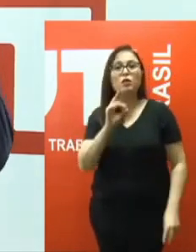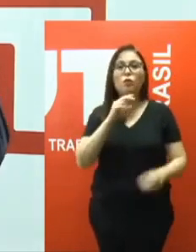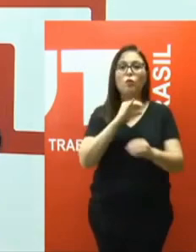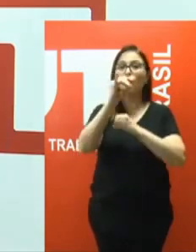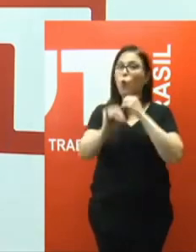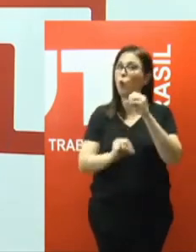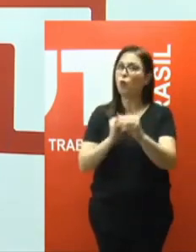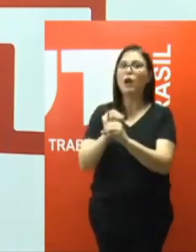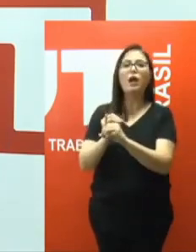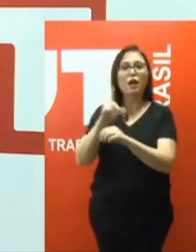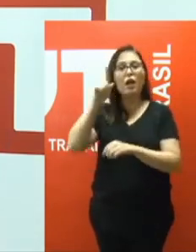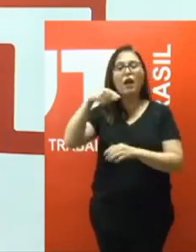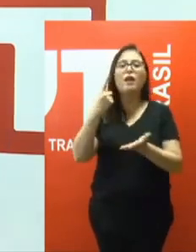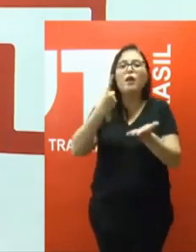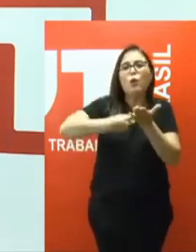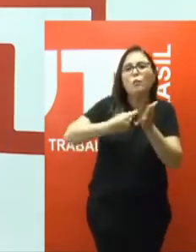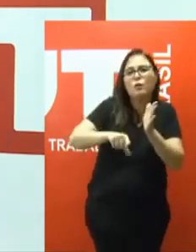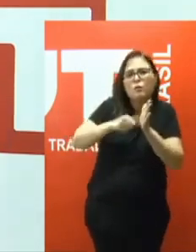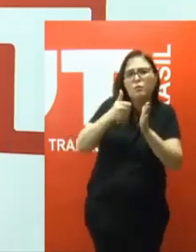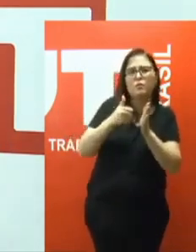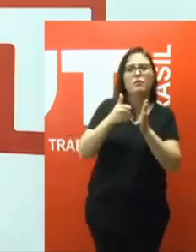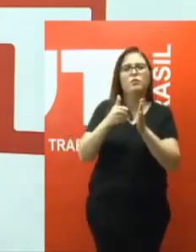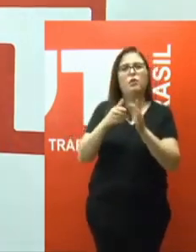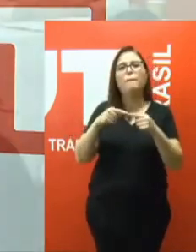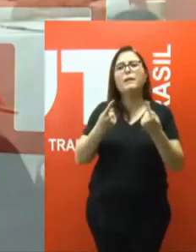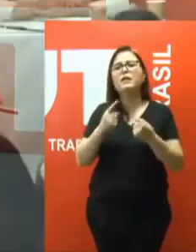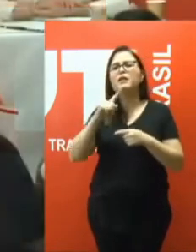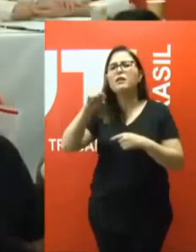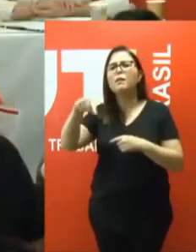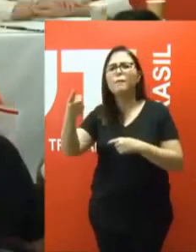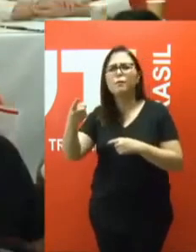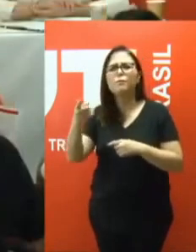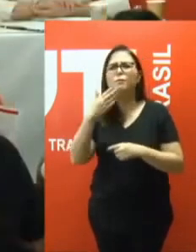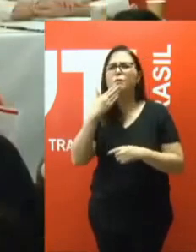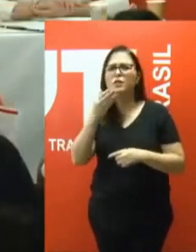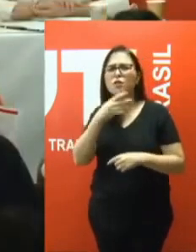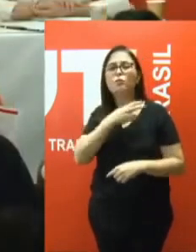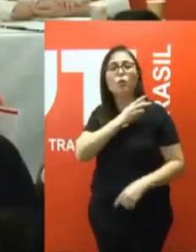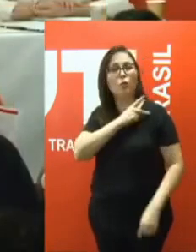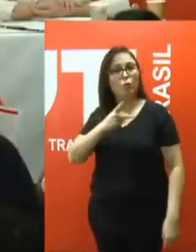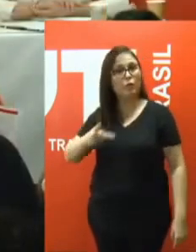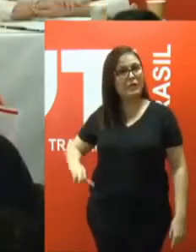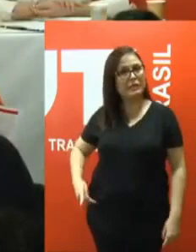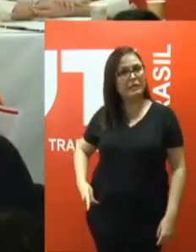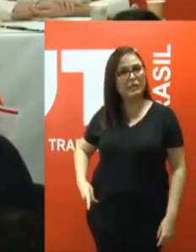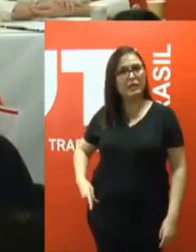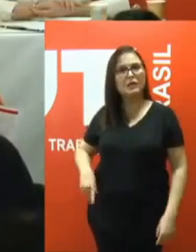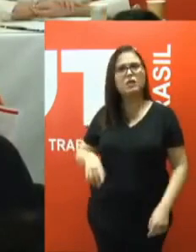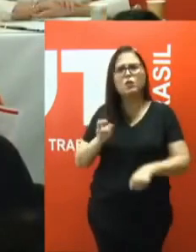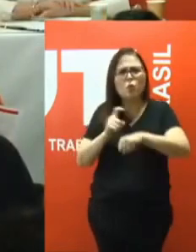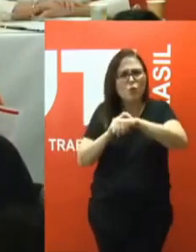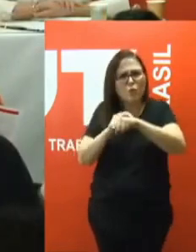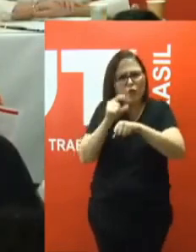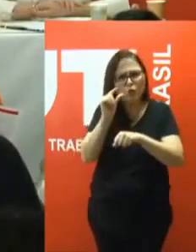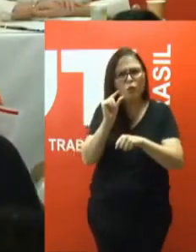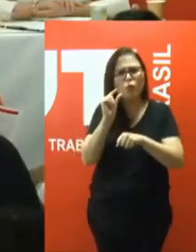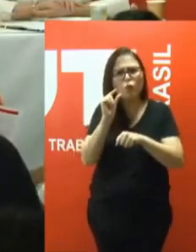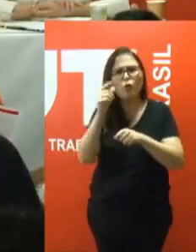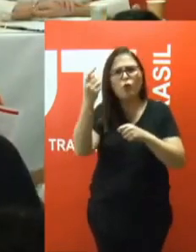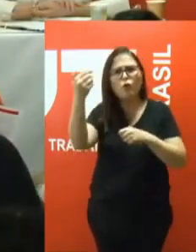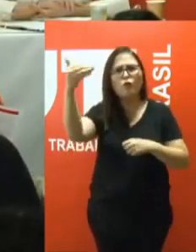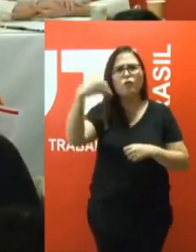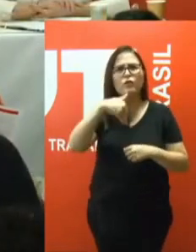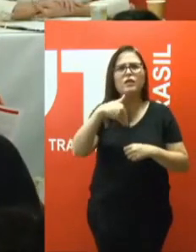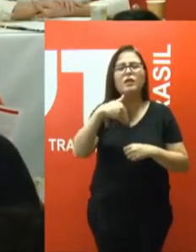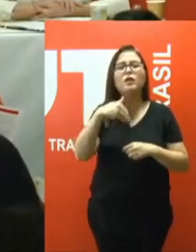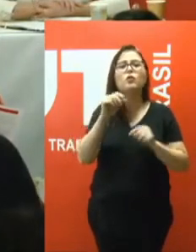reunião online. E eu fui, né, pedir ao presidente que em algum momento da direção ele viesse e entrasse, né, online